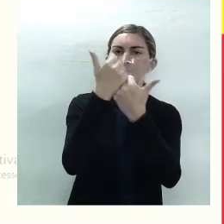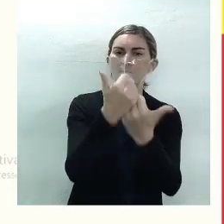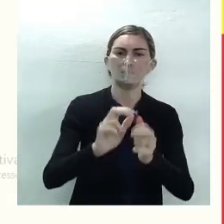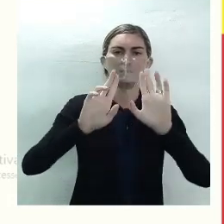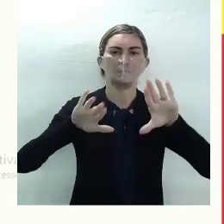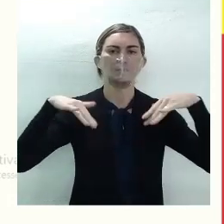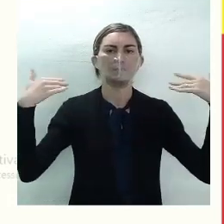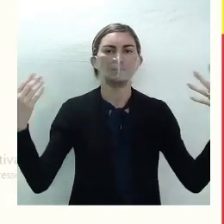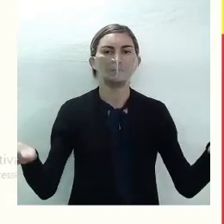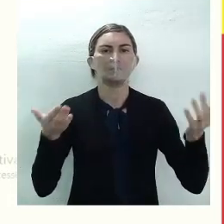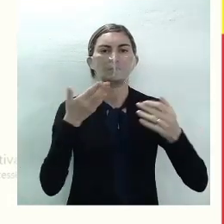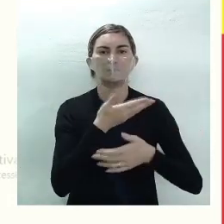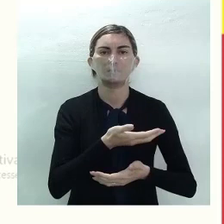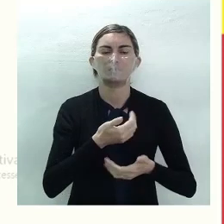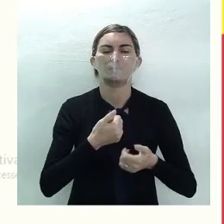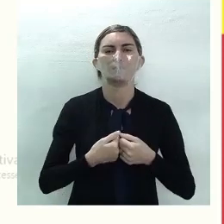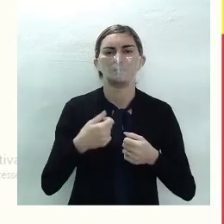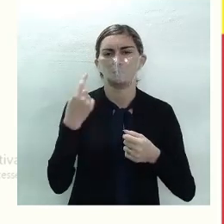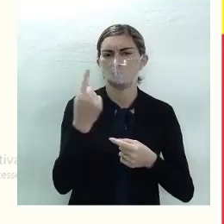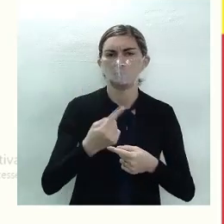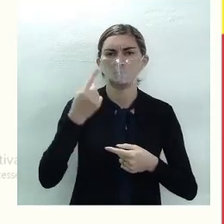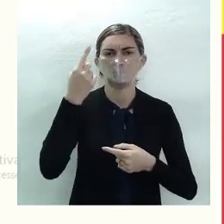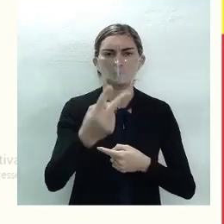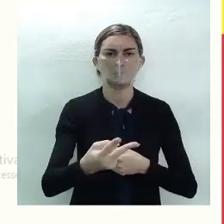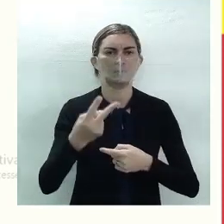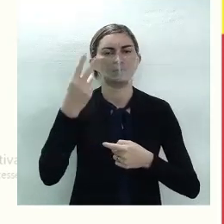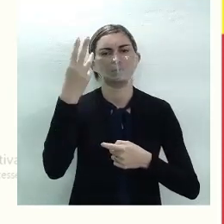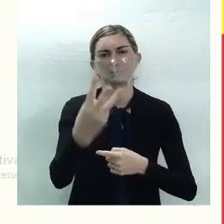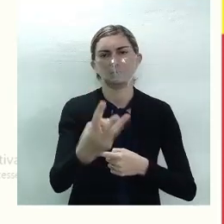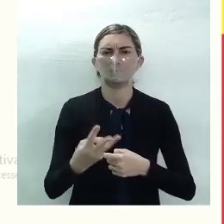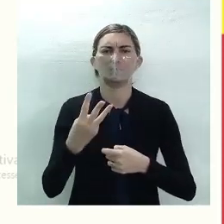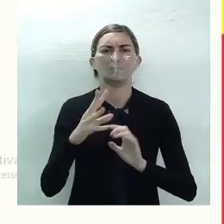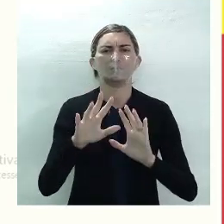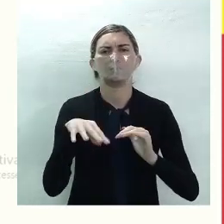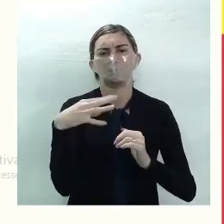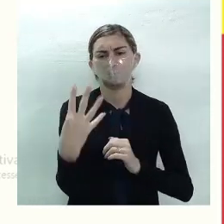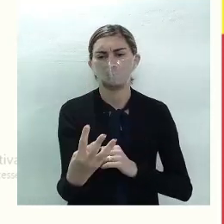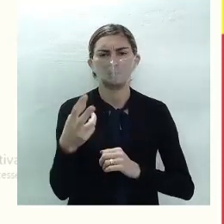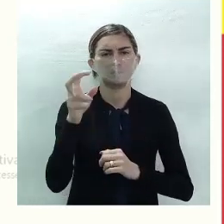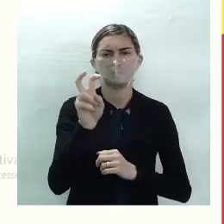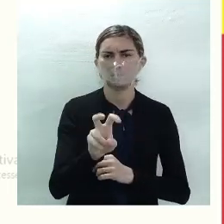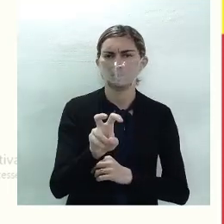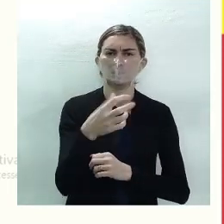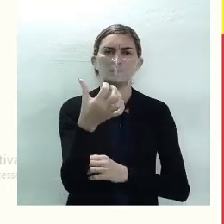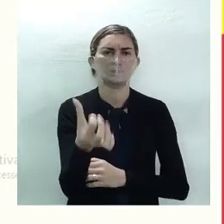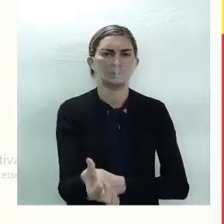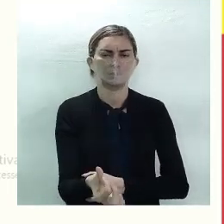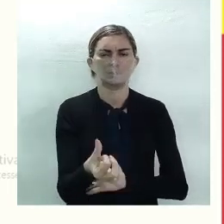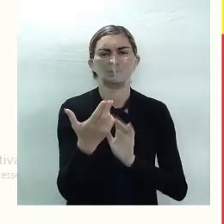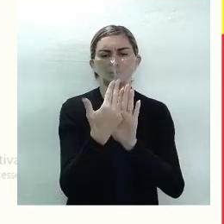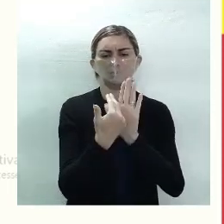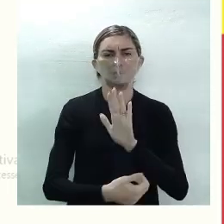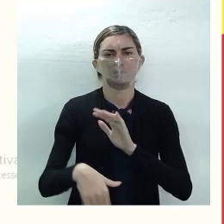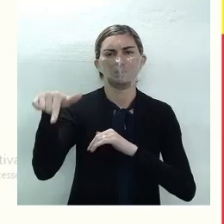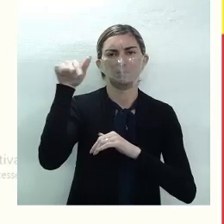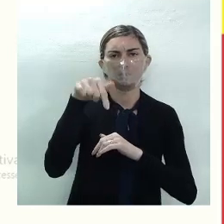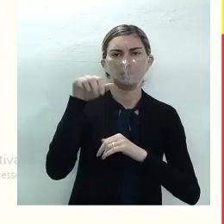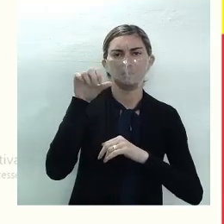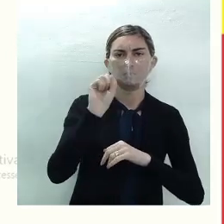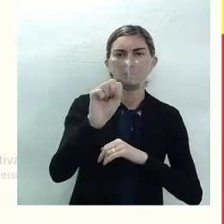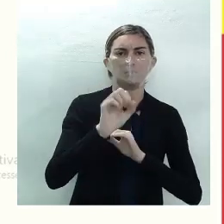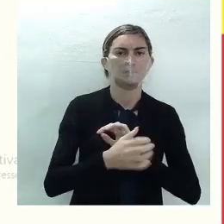qual dessas? Ó, figura 1, figura 2, figura 3, a 4, a quinta, a sexta figura, a sétima e a